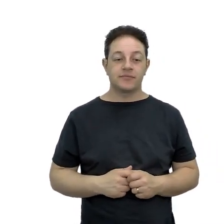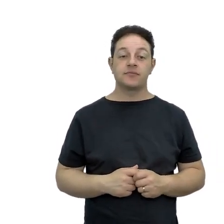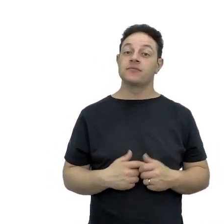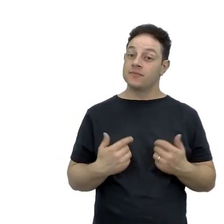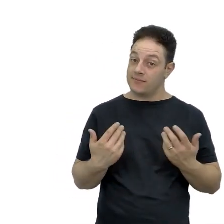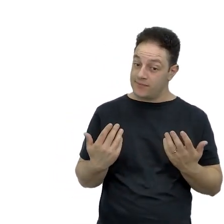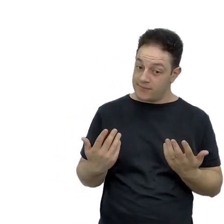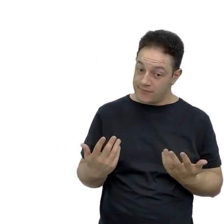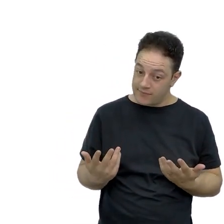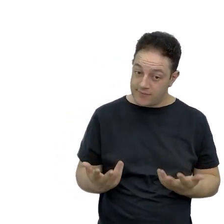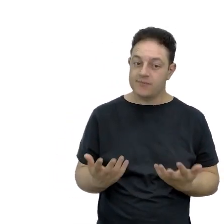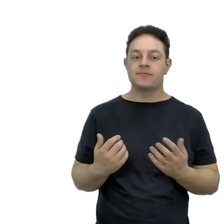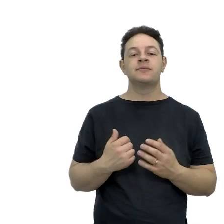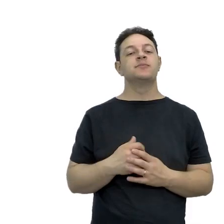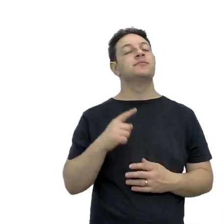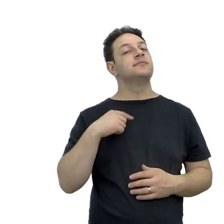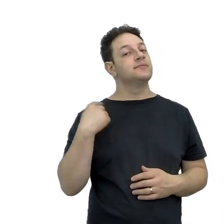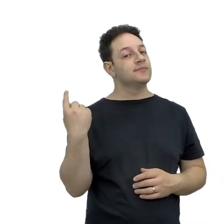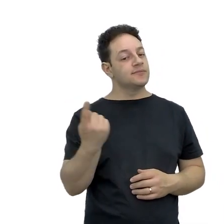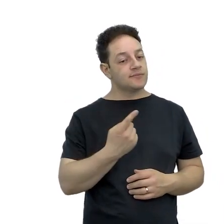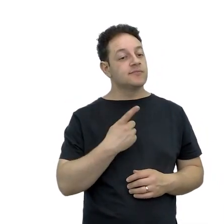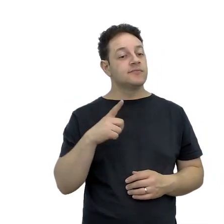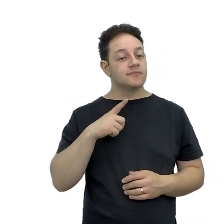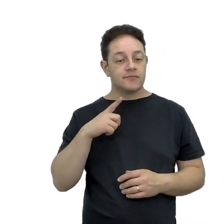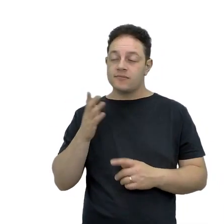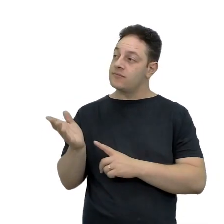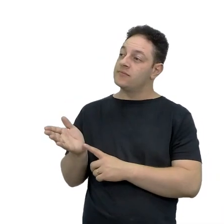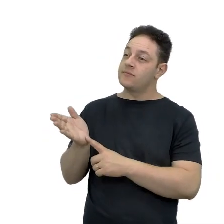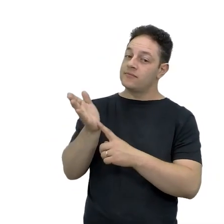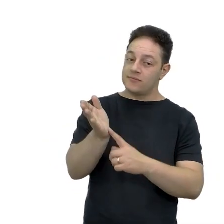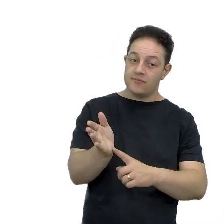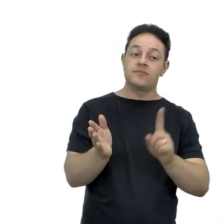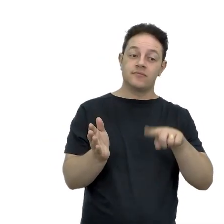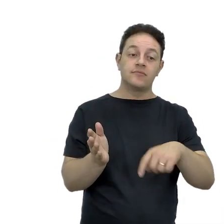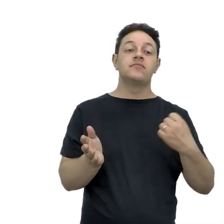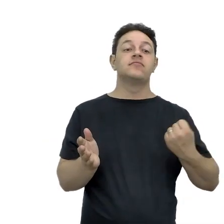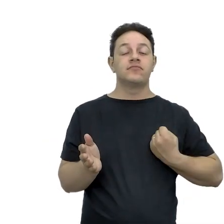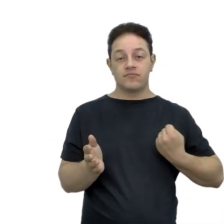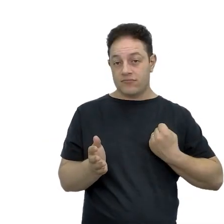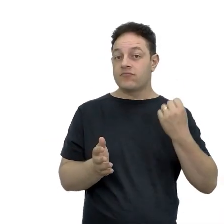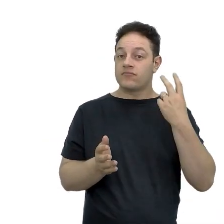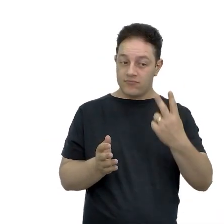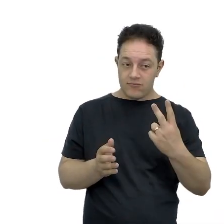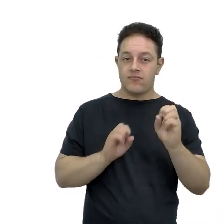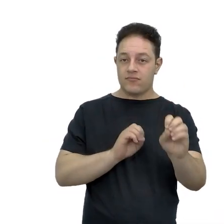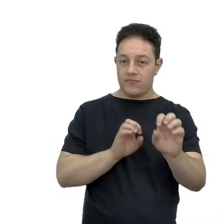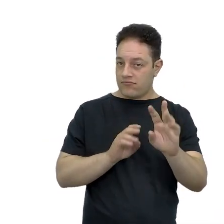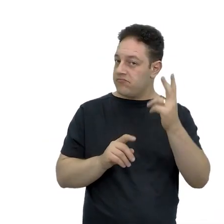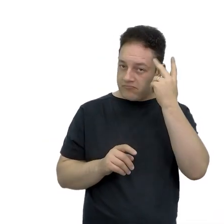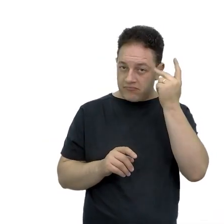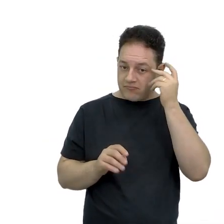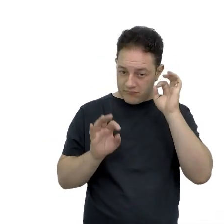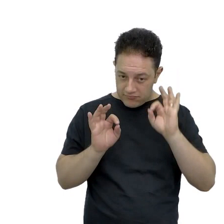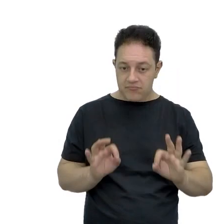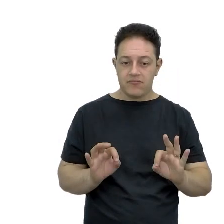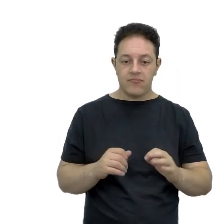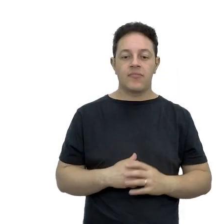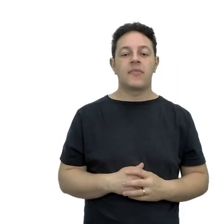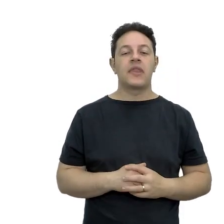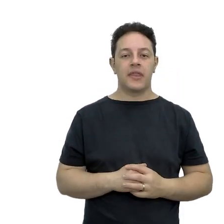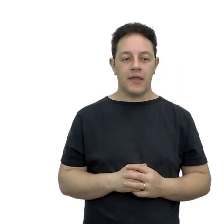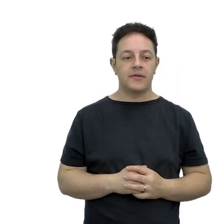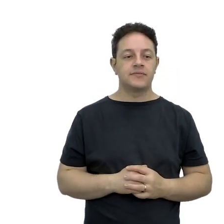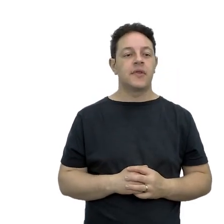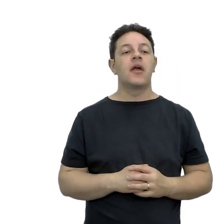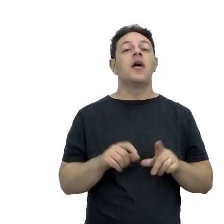Para isso, a gente está trazendo a aula 2 mesmo, tá? Mas com